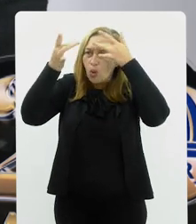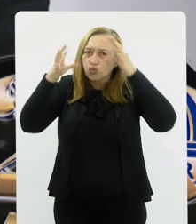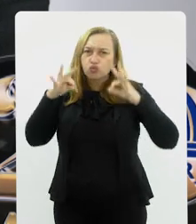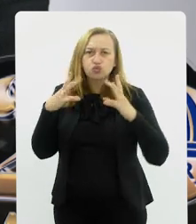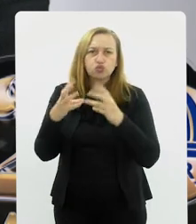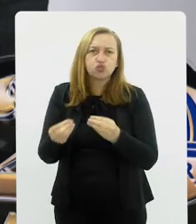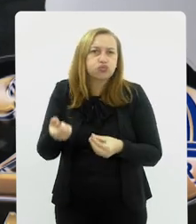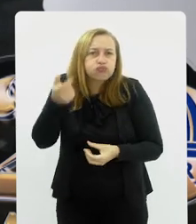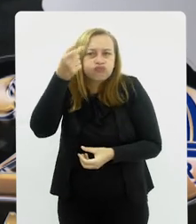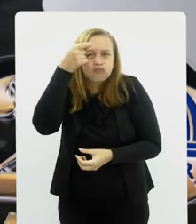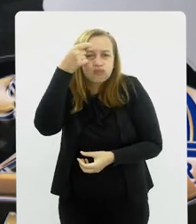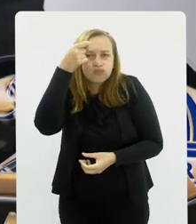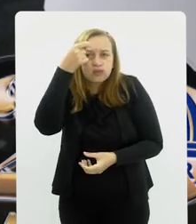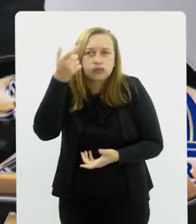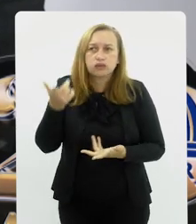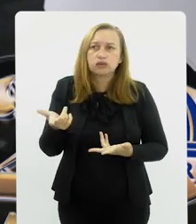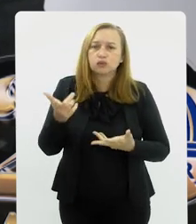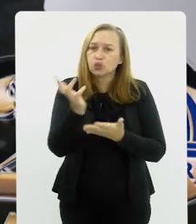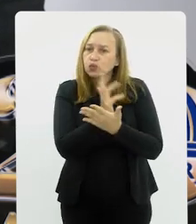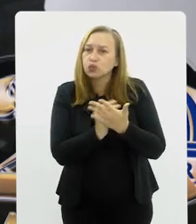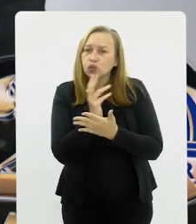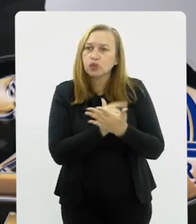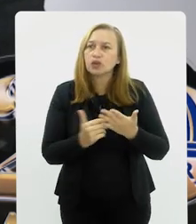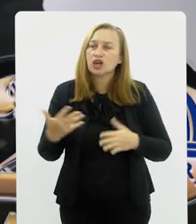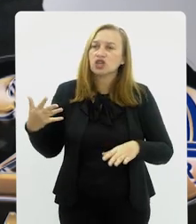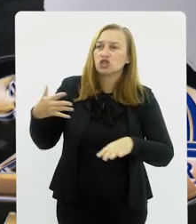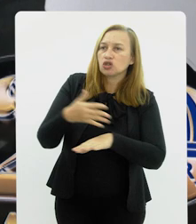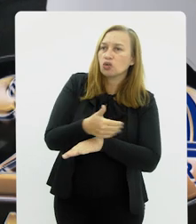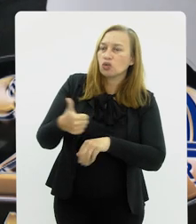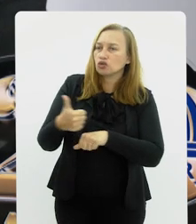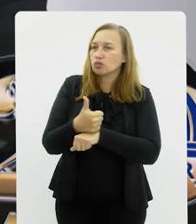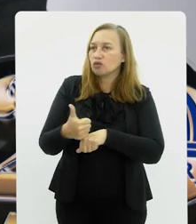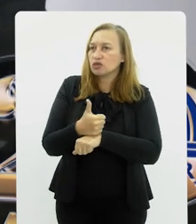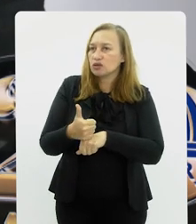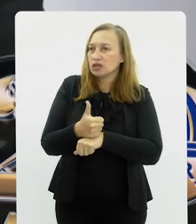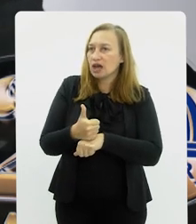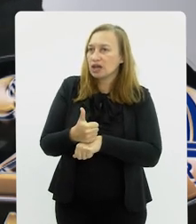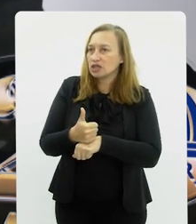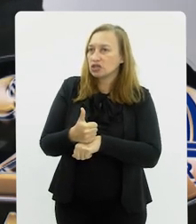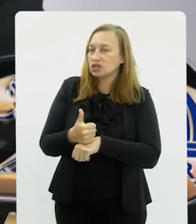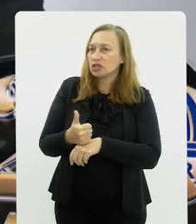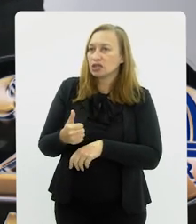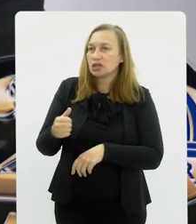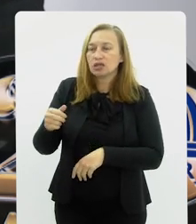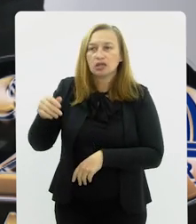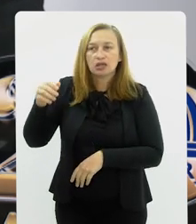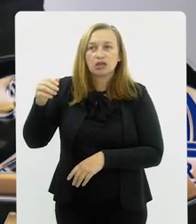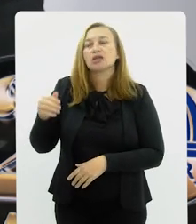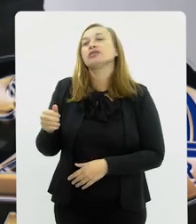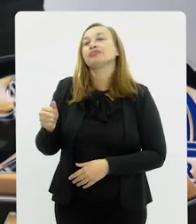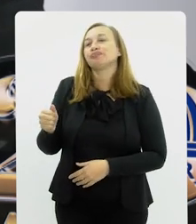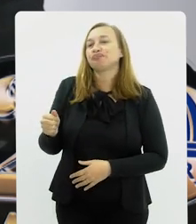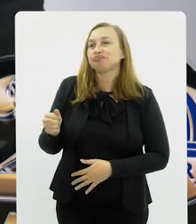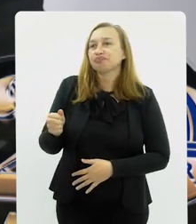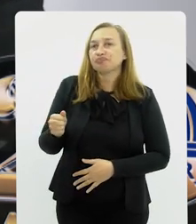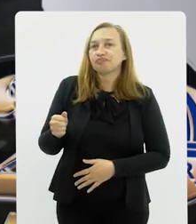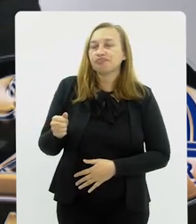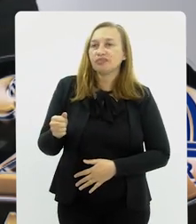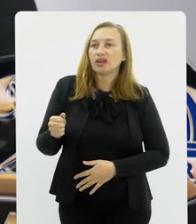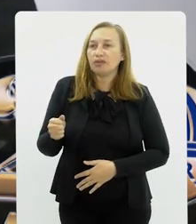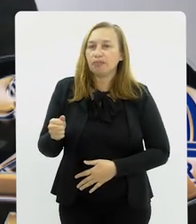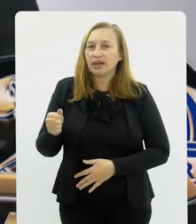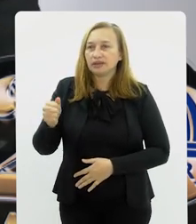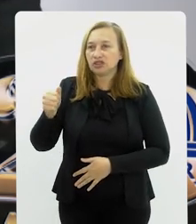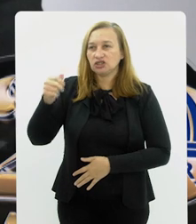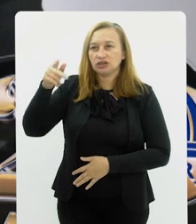os carros, coisa e tal, parará, parará. E aí chegou o pessoal de Parintins, né? Chegaram, e aí o pintor de arte fez o pedido